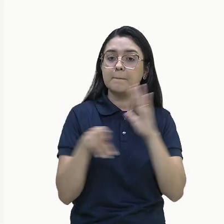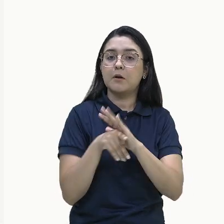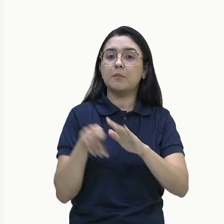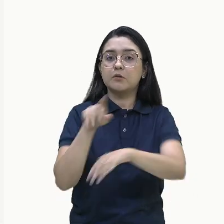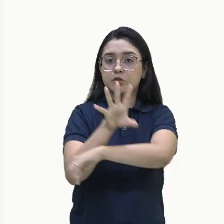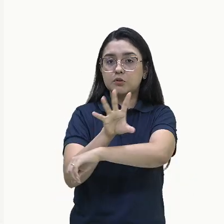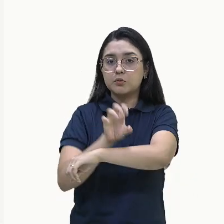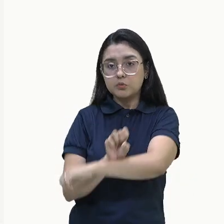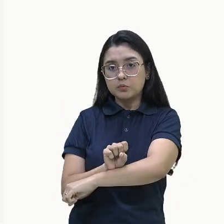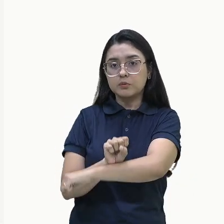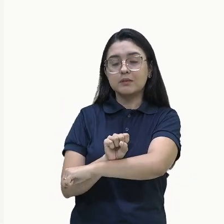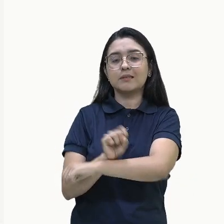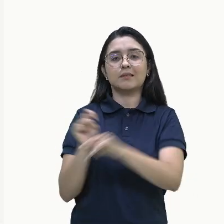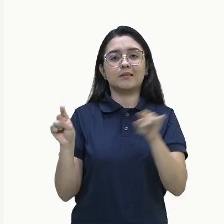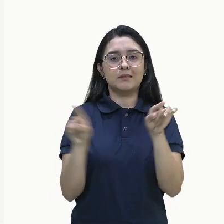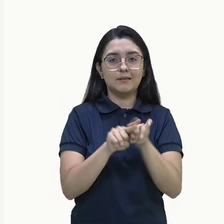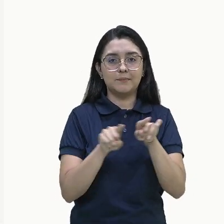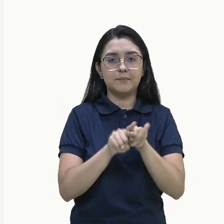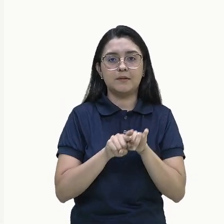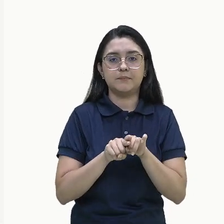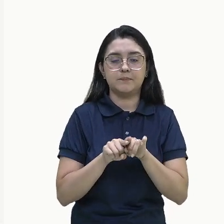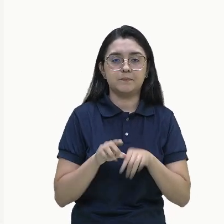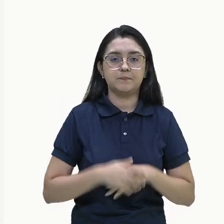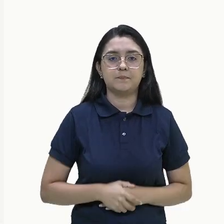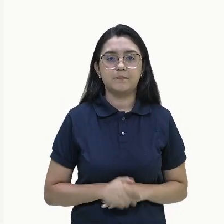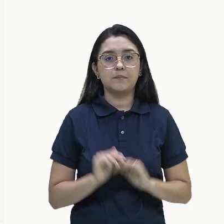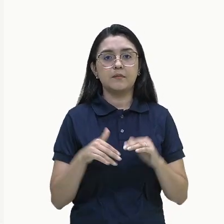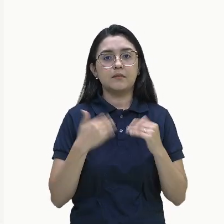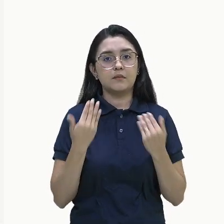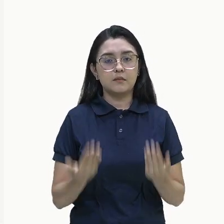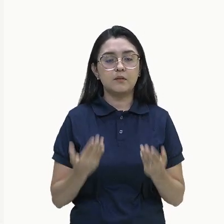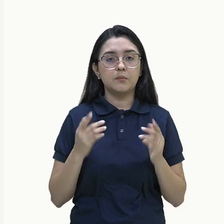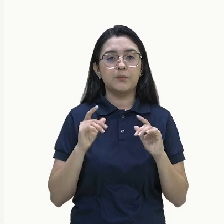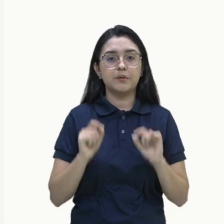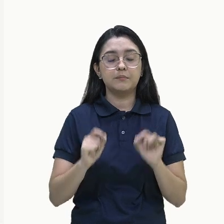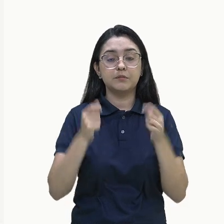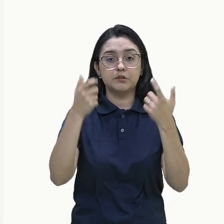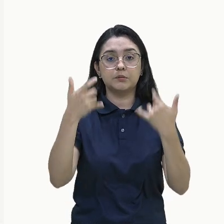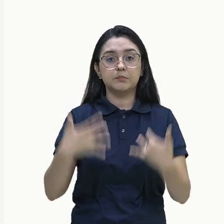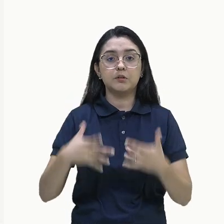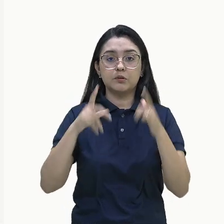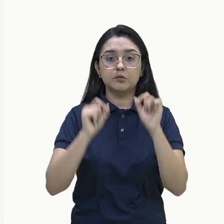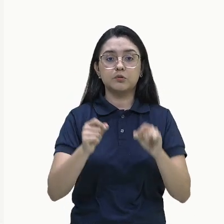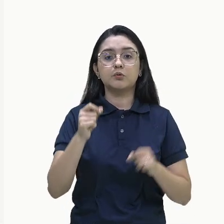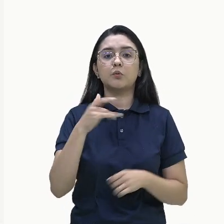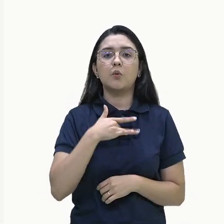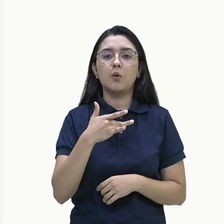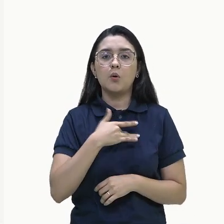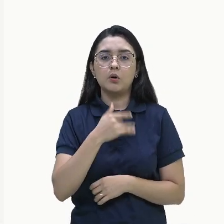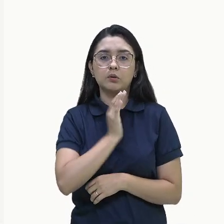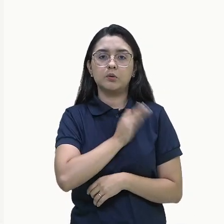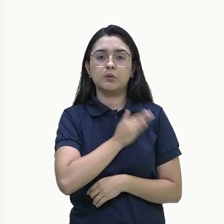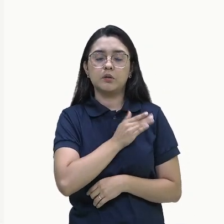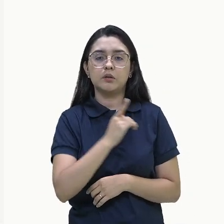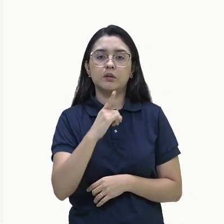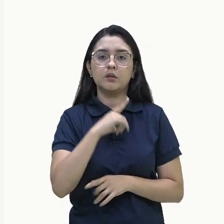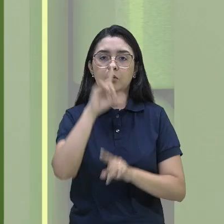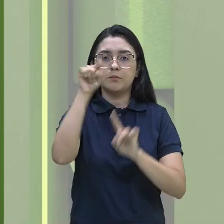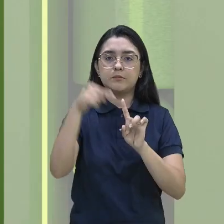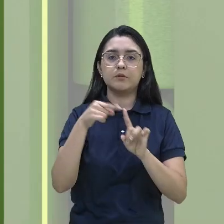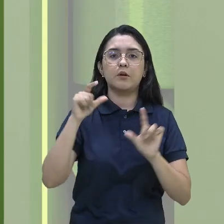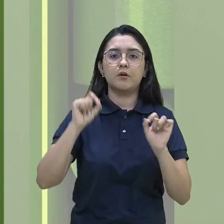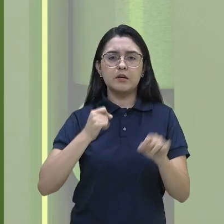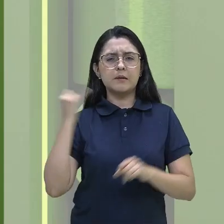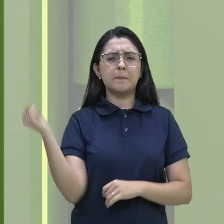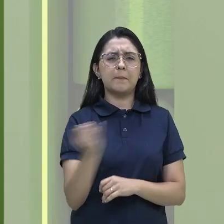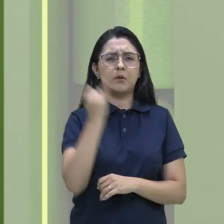e excitabilidade também. Então, nós estamos falando aí de um órgão que tem uma função